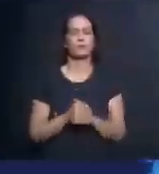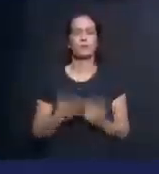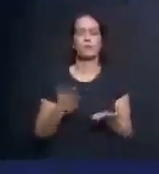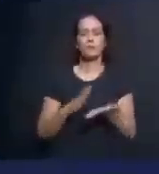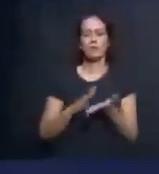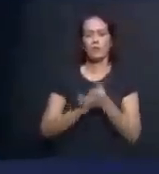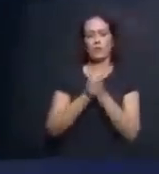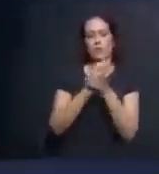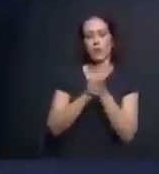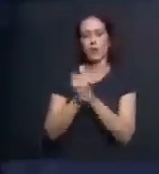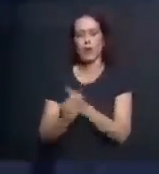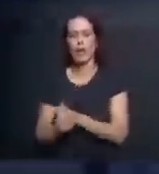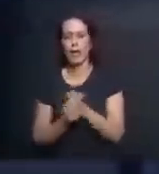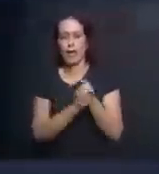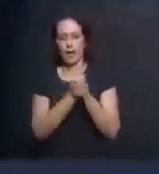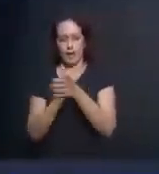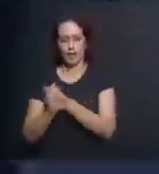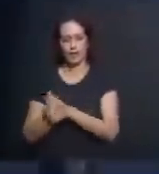coloca em você